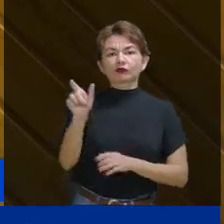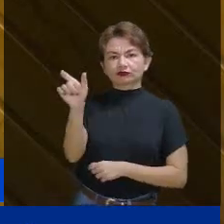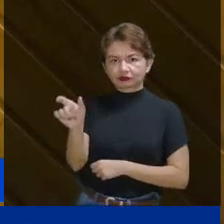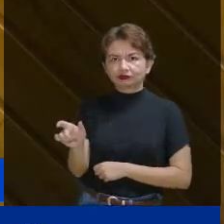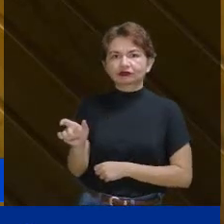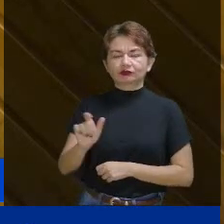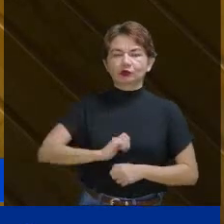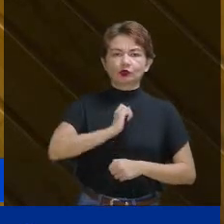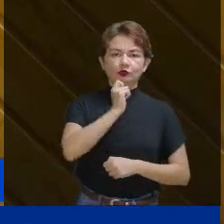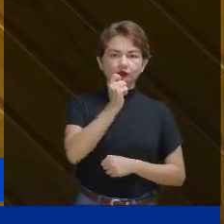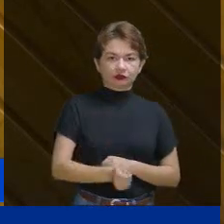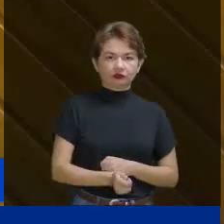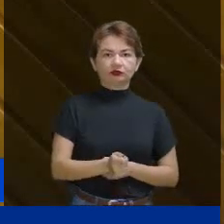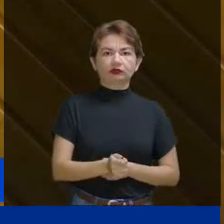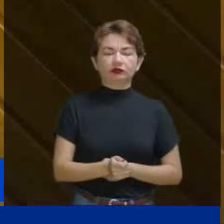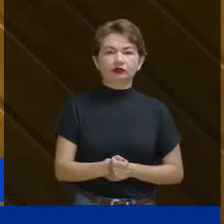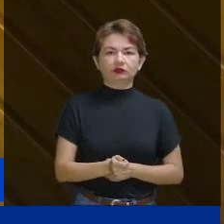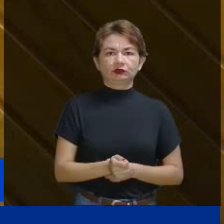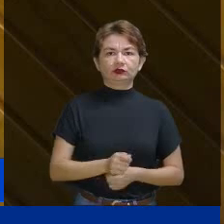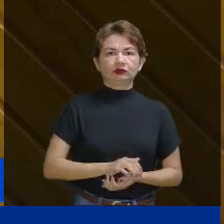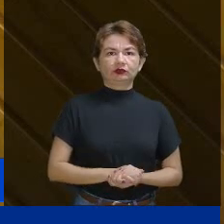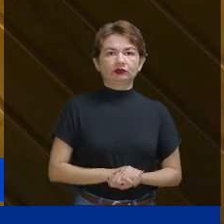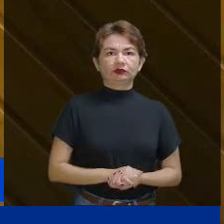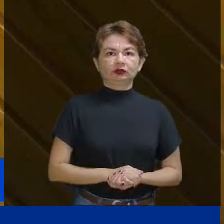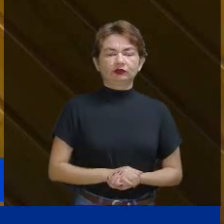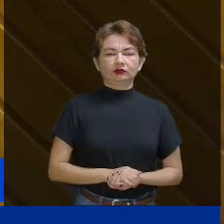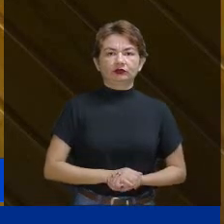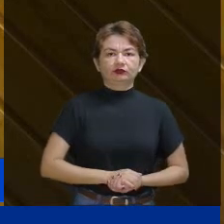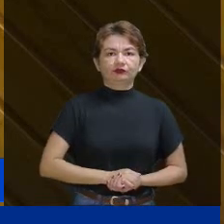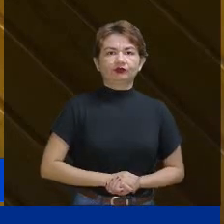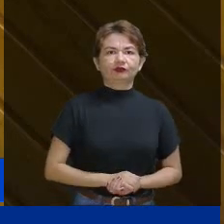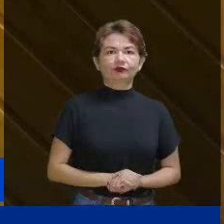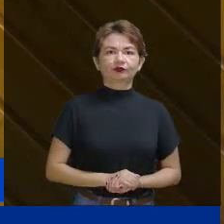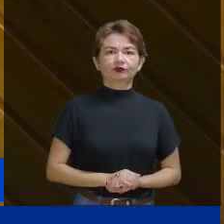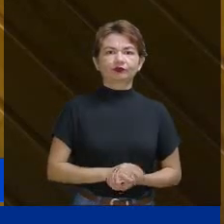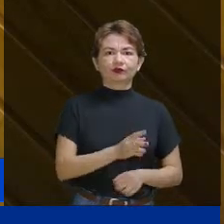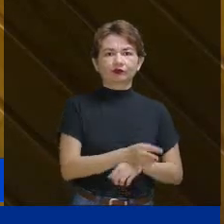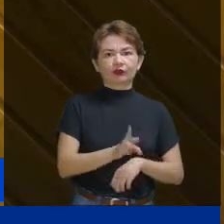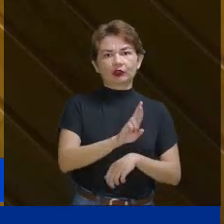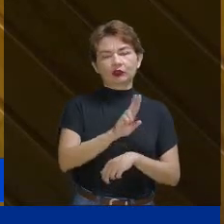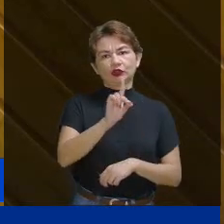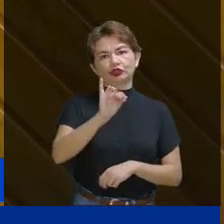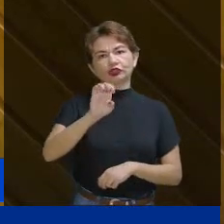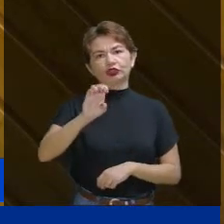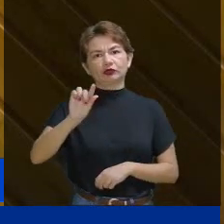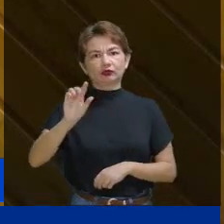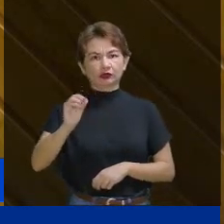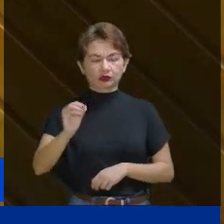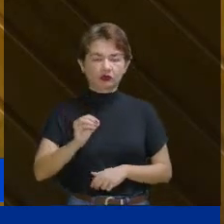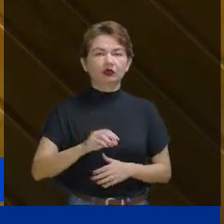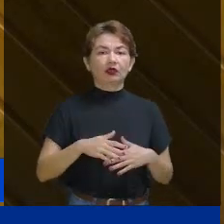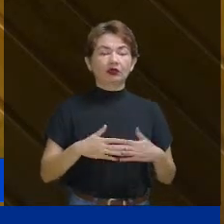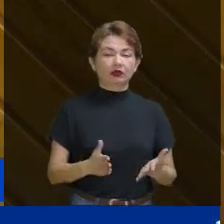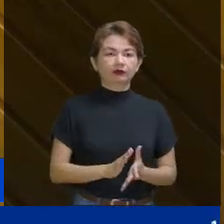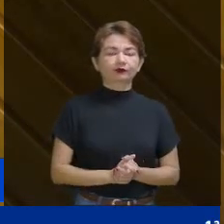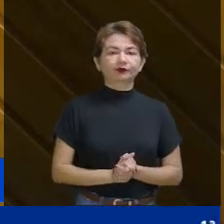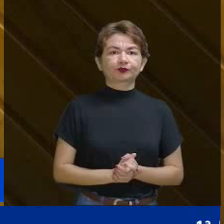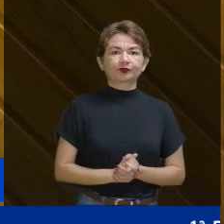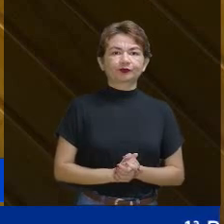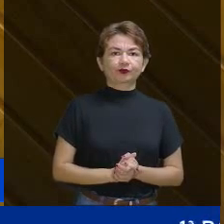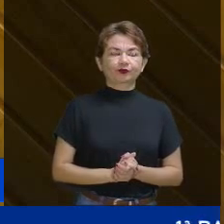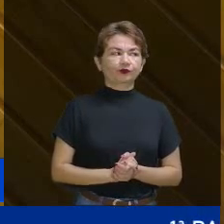próprio magistrado ACO, o doutor Diego Moura Araújo, que foi